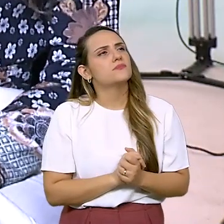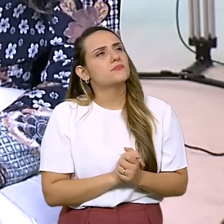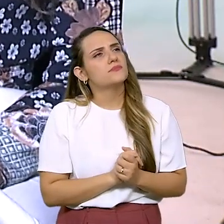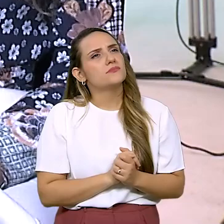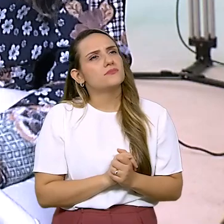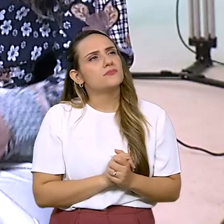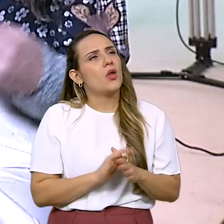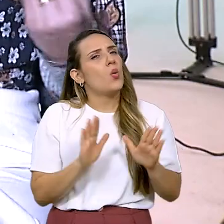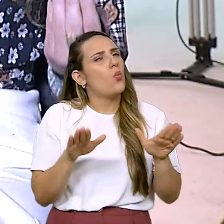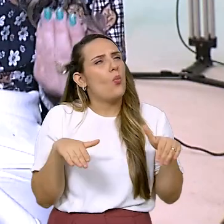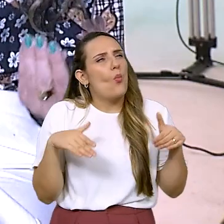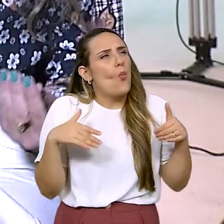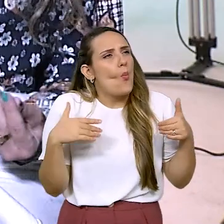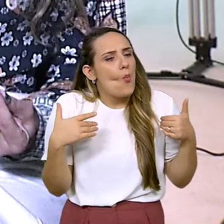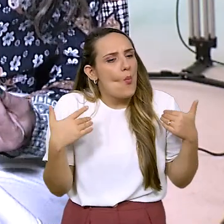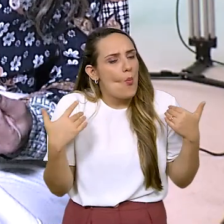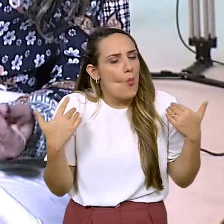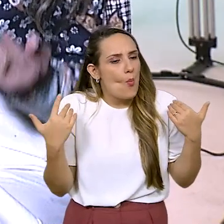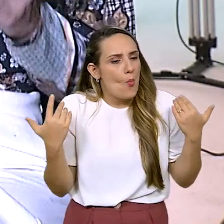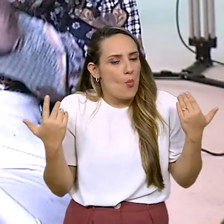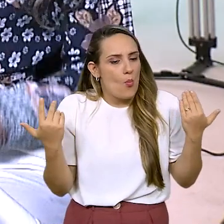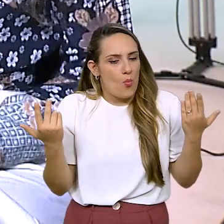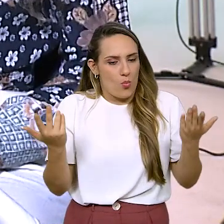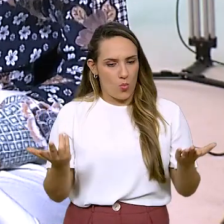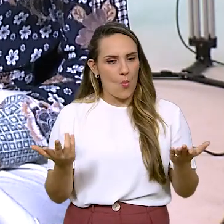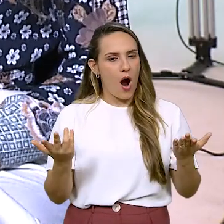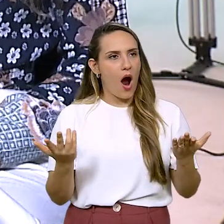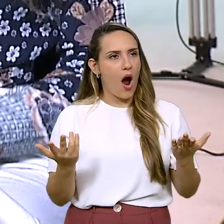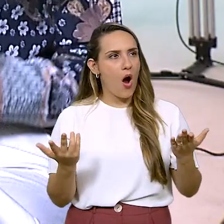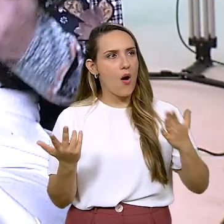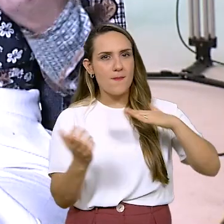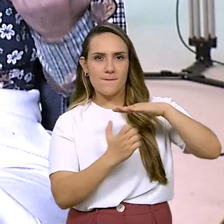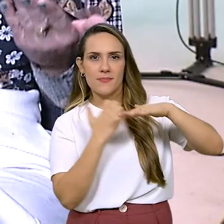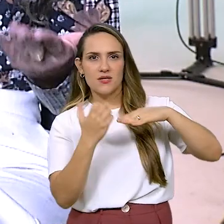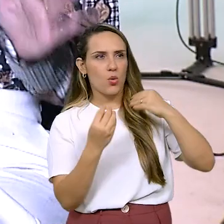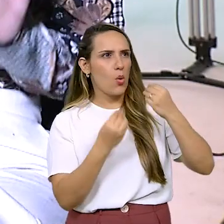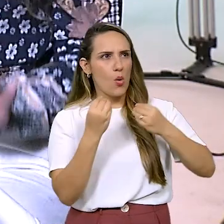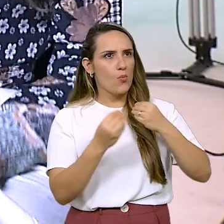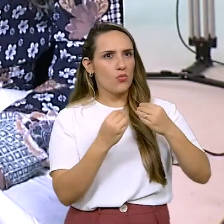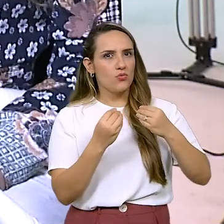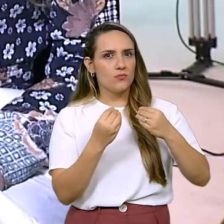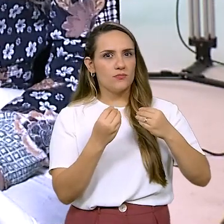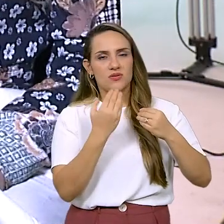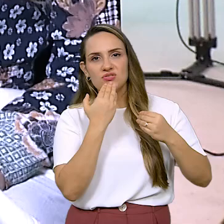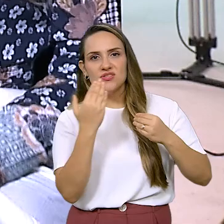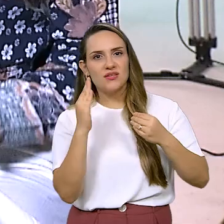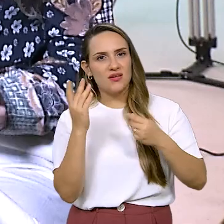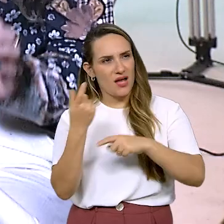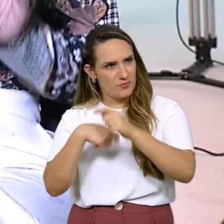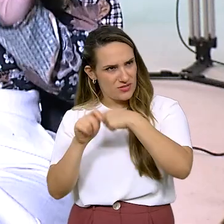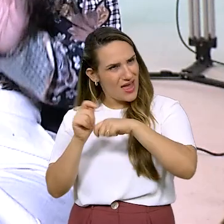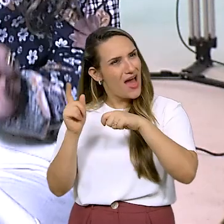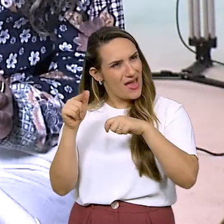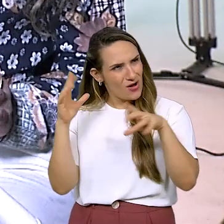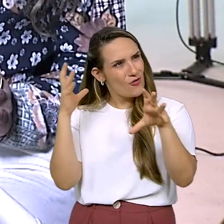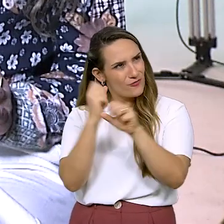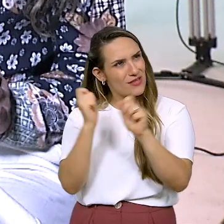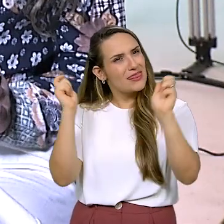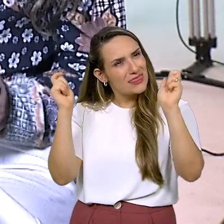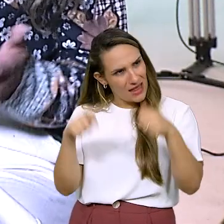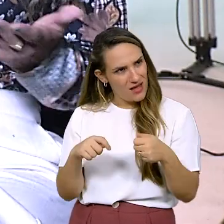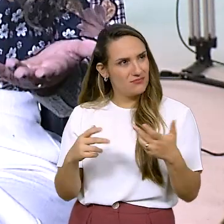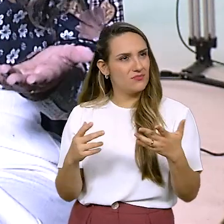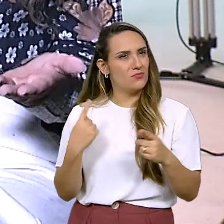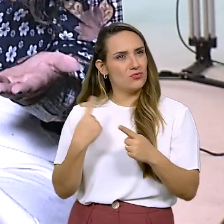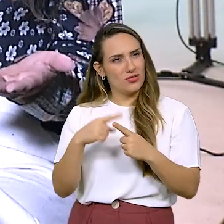quer saber qual é o nível de conhecimento e confiança do setor empresarial sobre a restituição por via